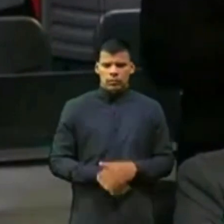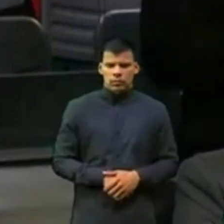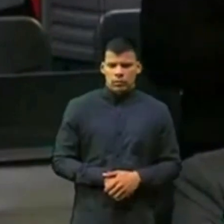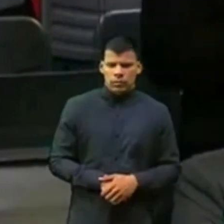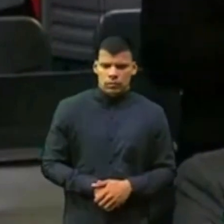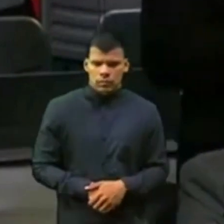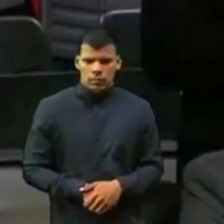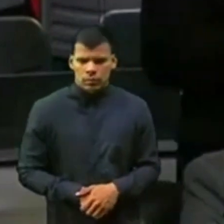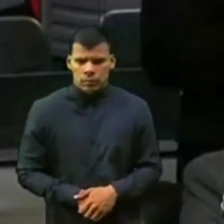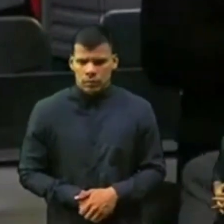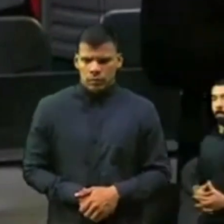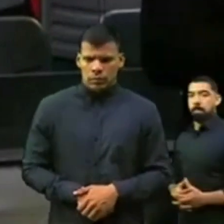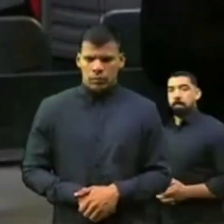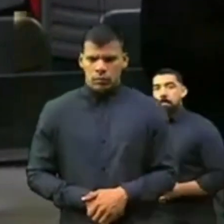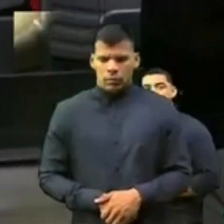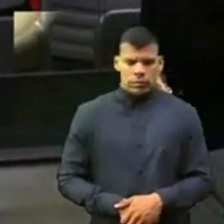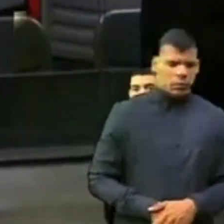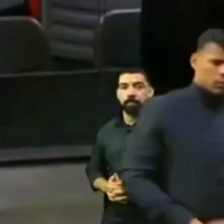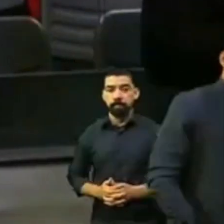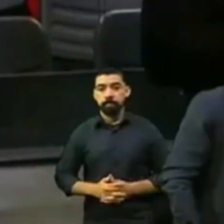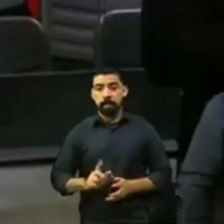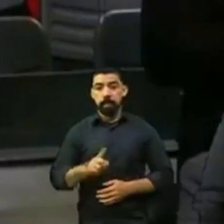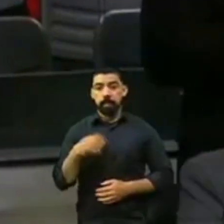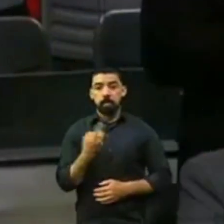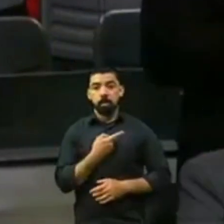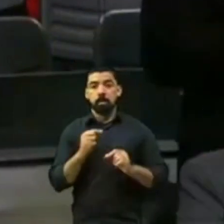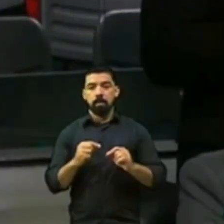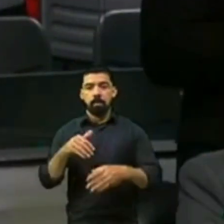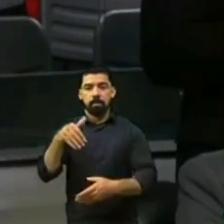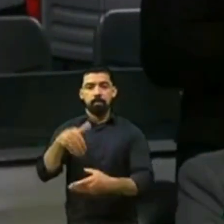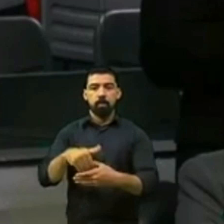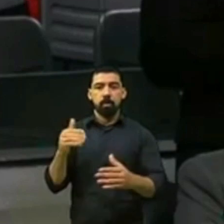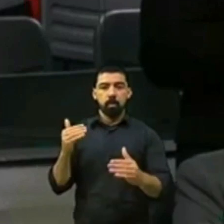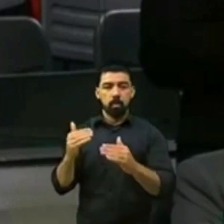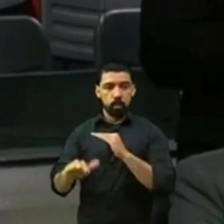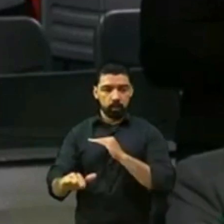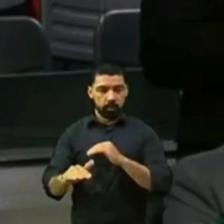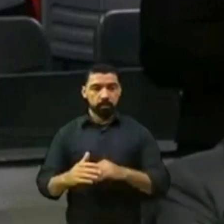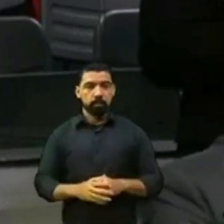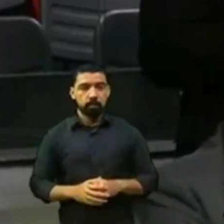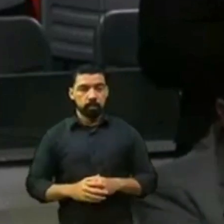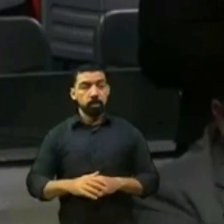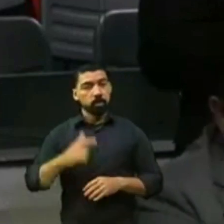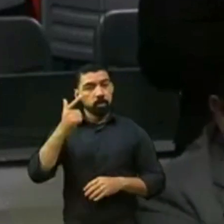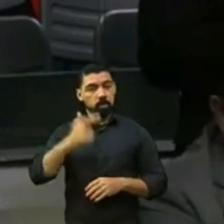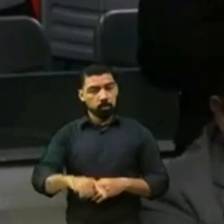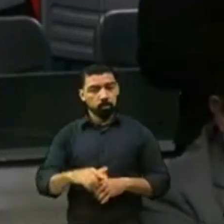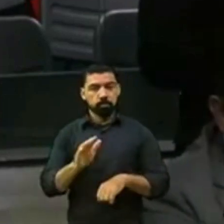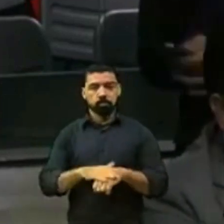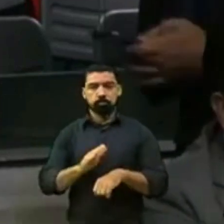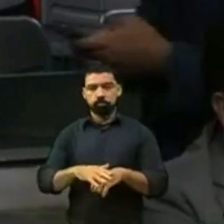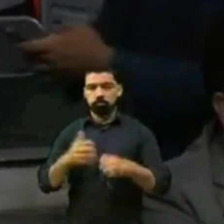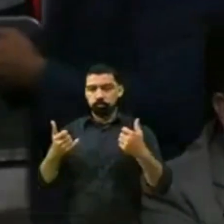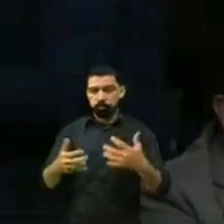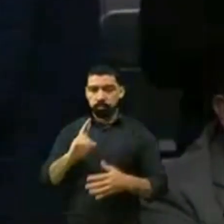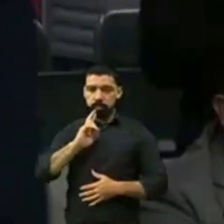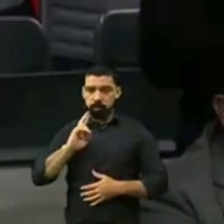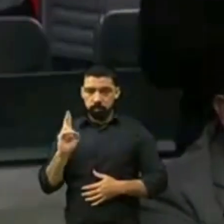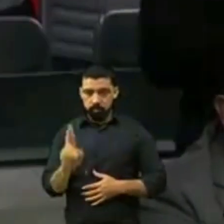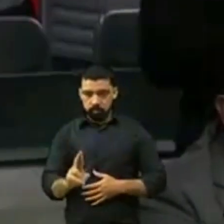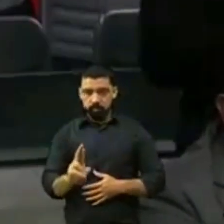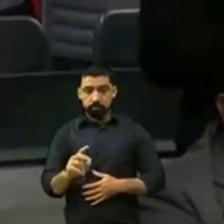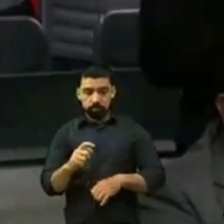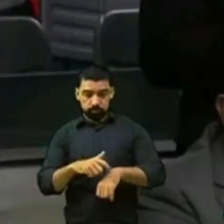já votei, né? Posicionamento nosso é de voto contrário. E mais uma vez, para responder, aproveitando esse pequeno